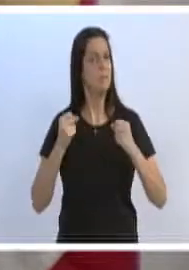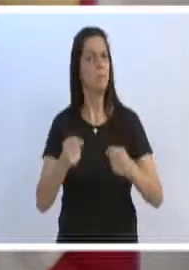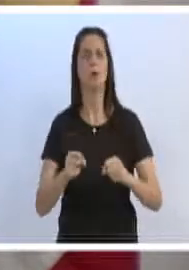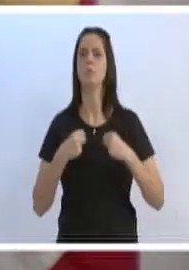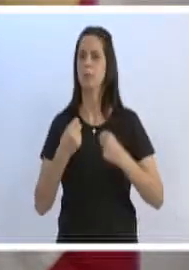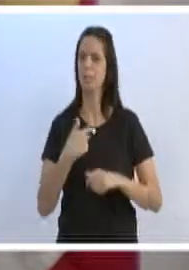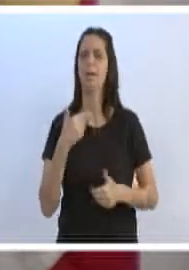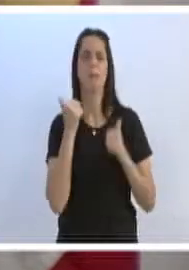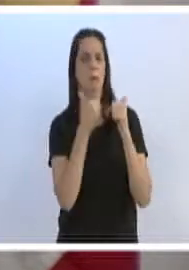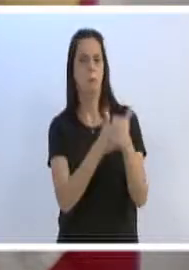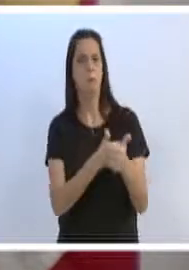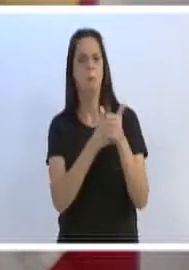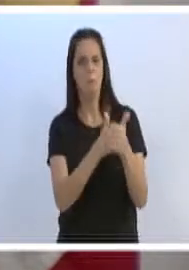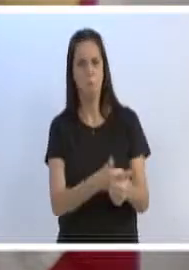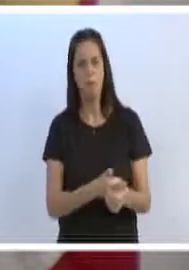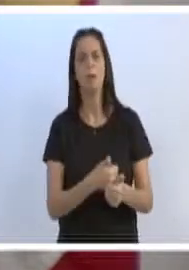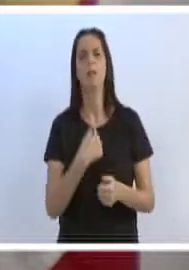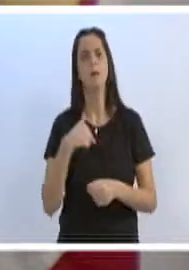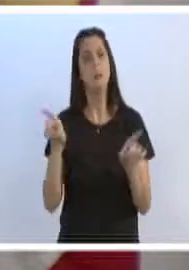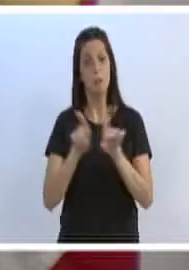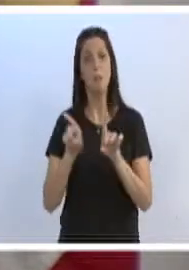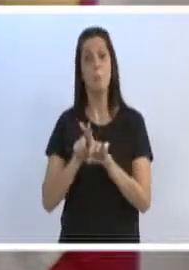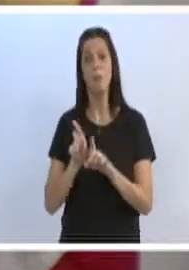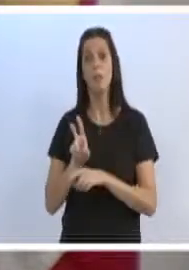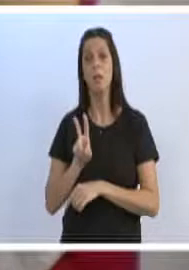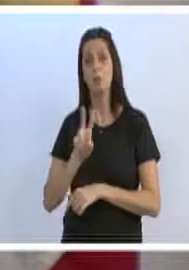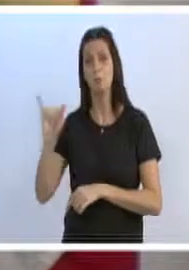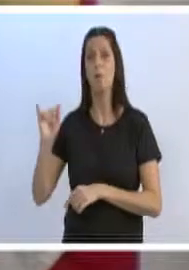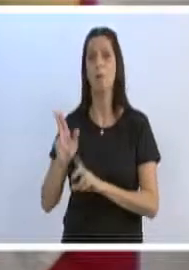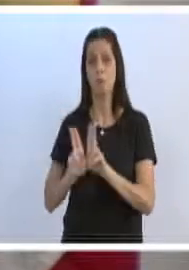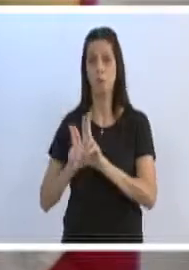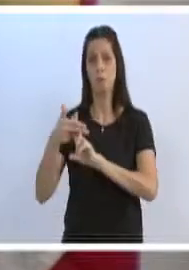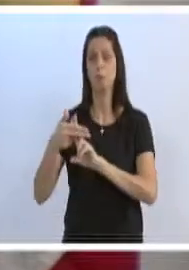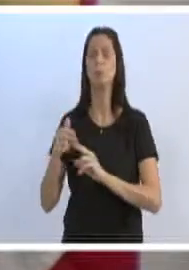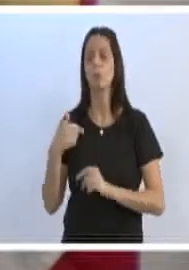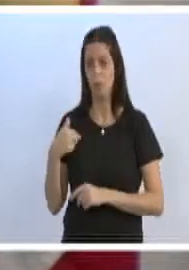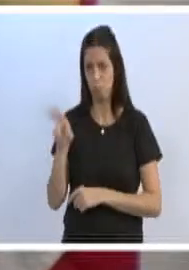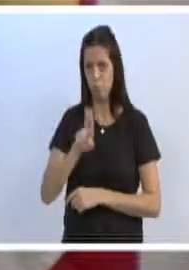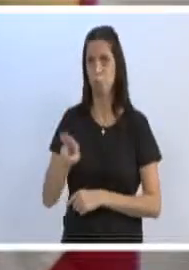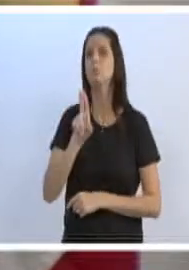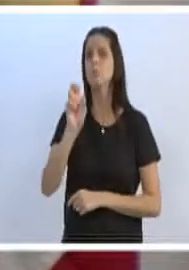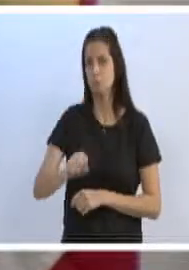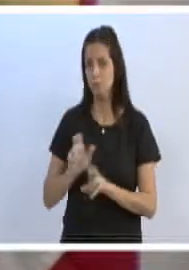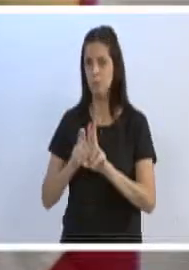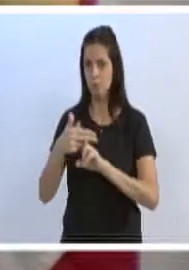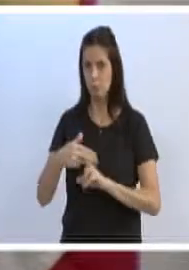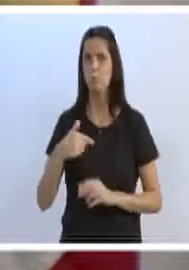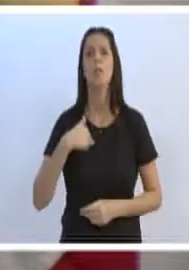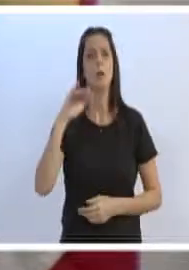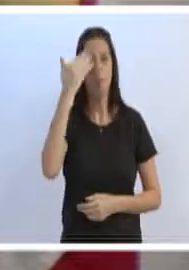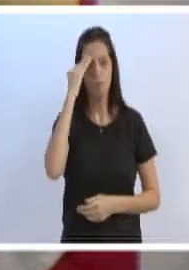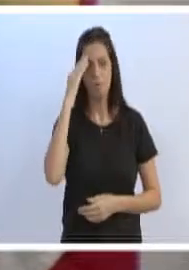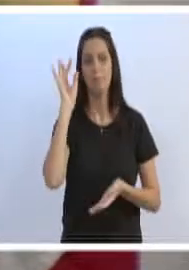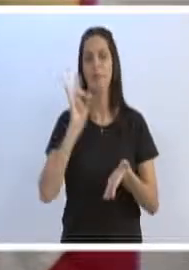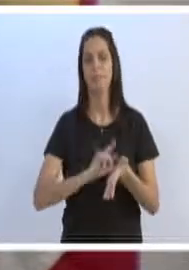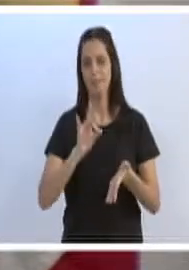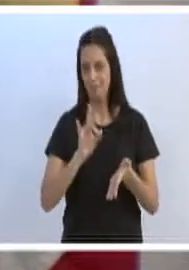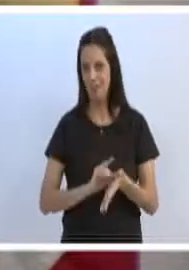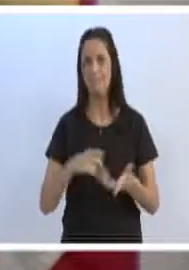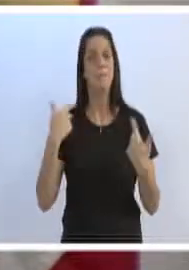eu acompanho o dia a dia inclusive sou usuário da rede sus eu entendo que é importante nós temos essa situação